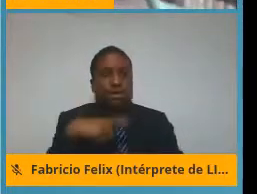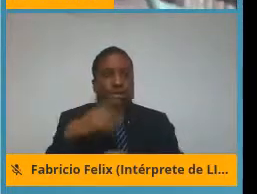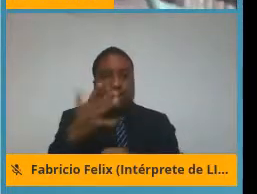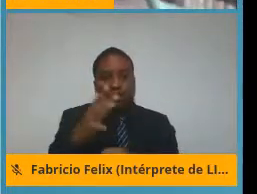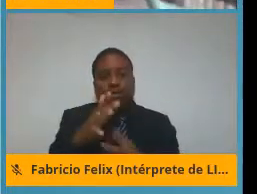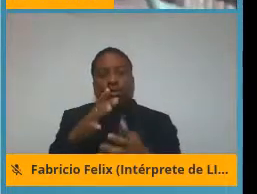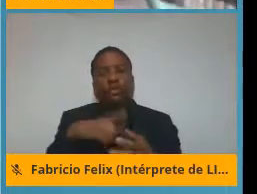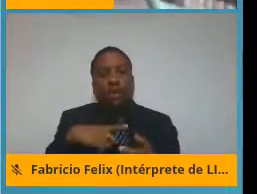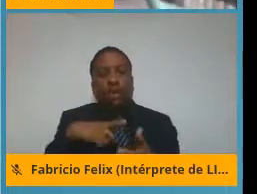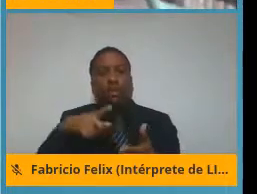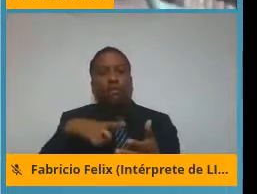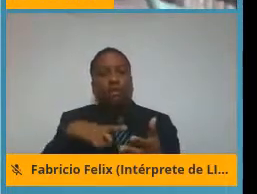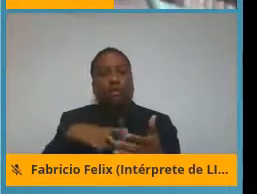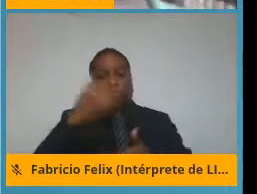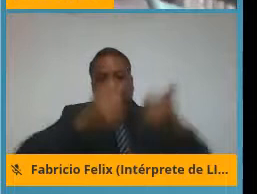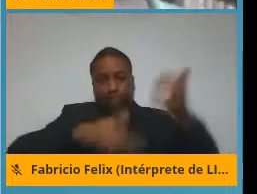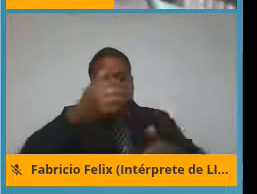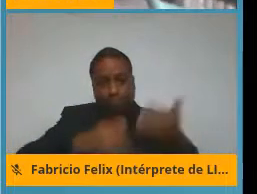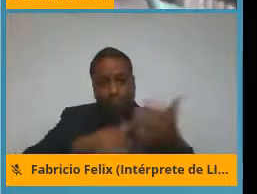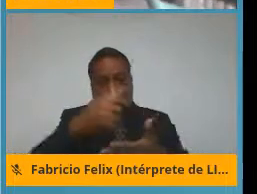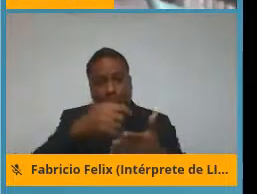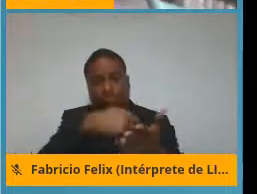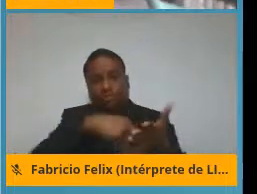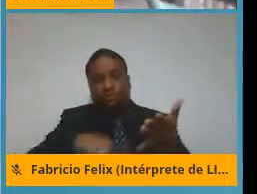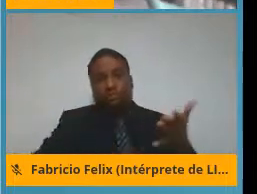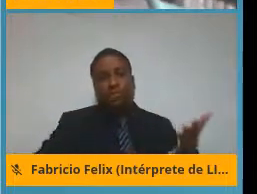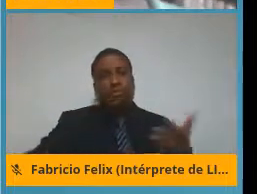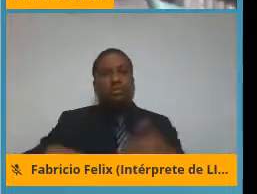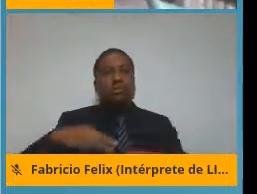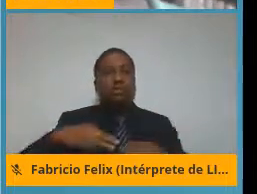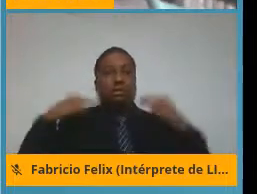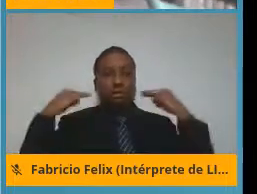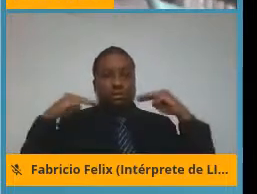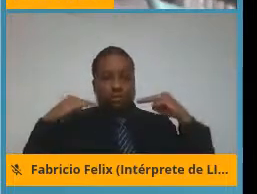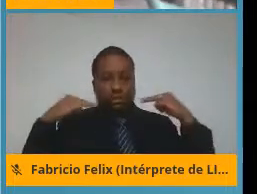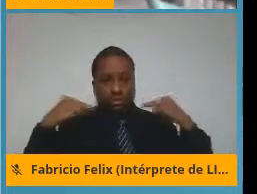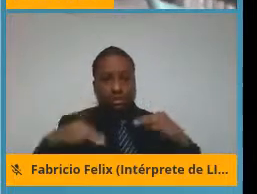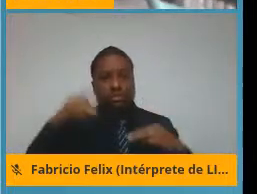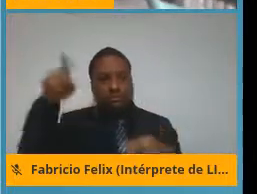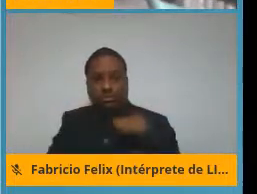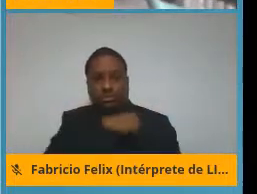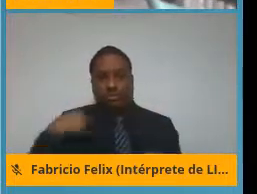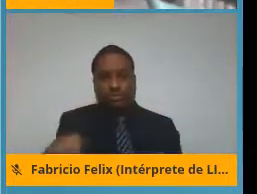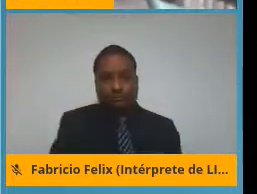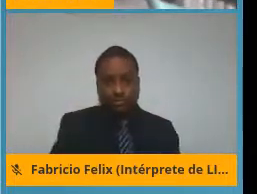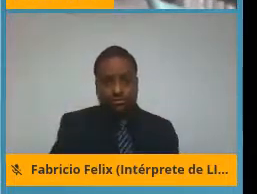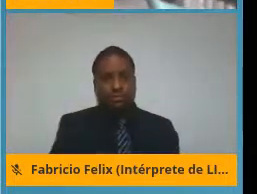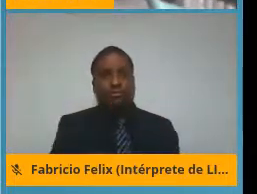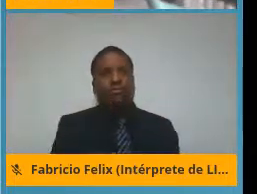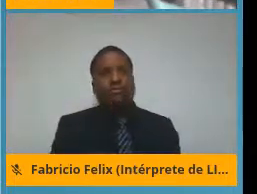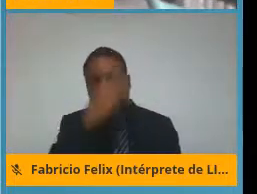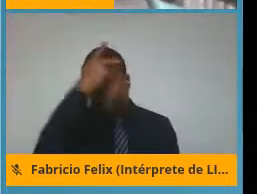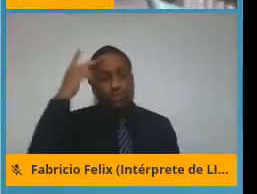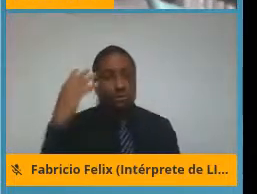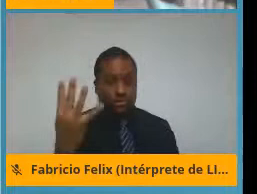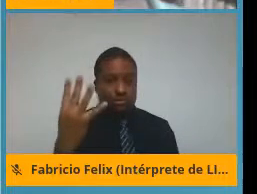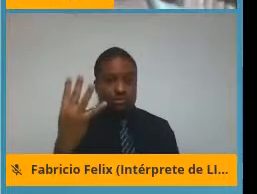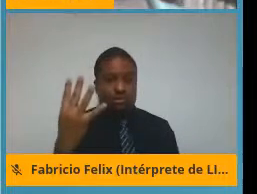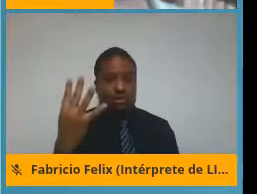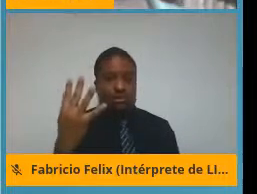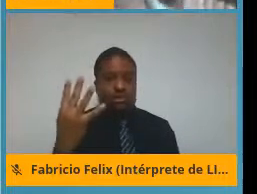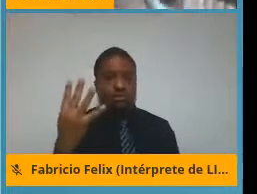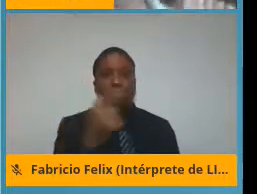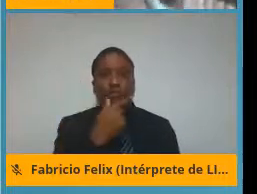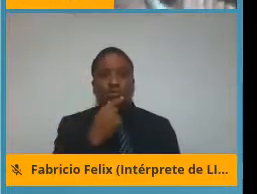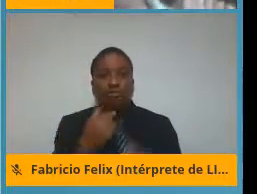que foi feita lá na China, nessa região, em que 4 homens,